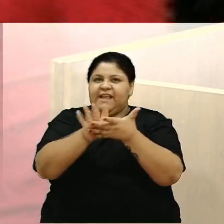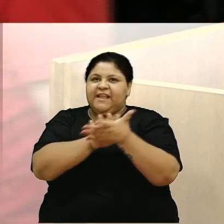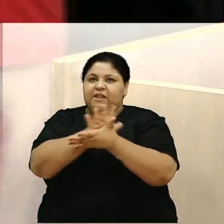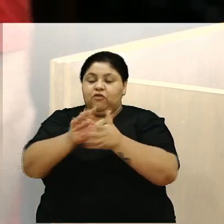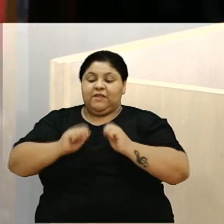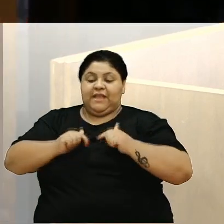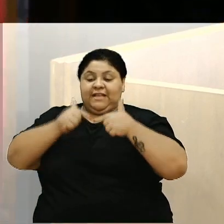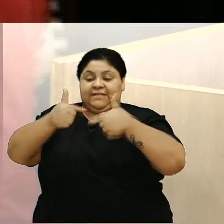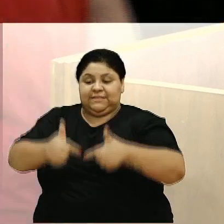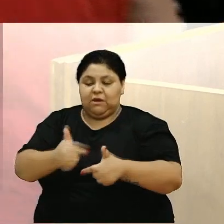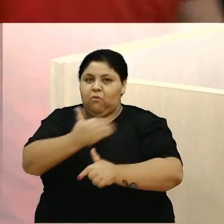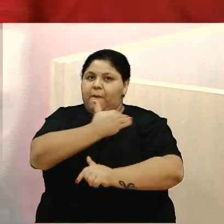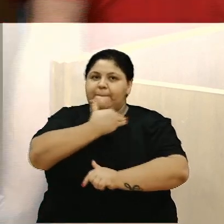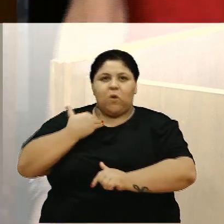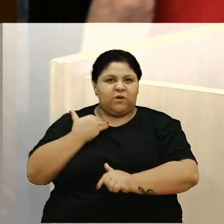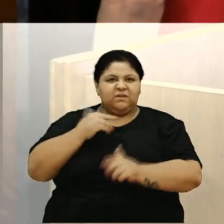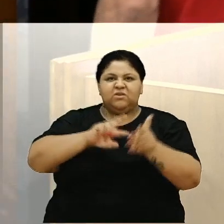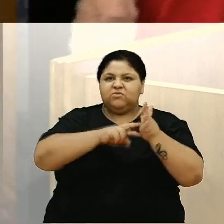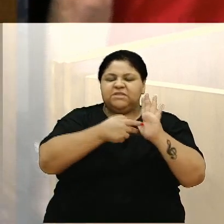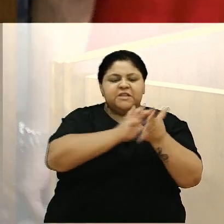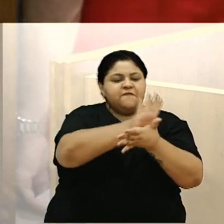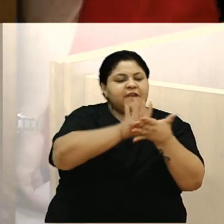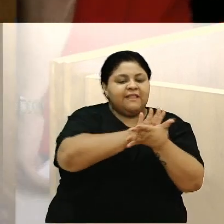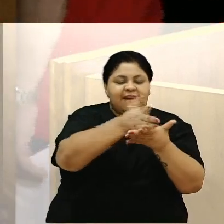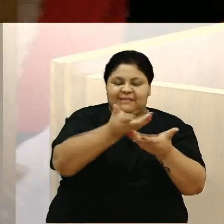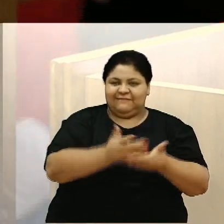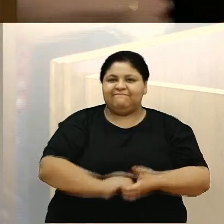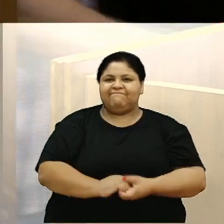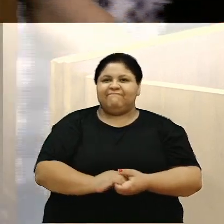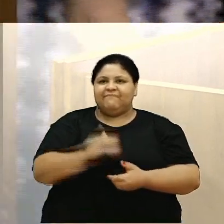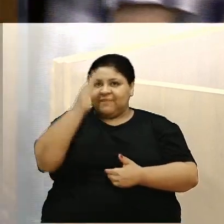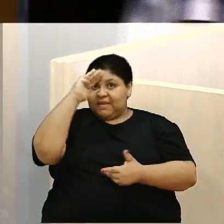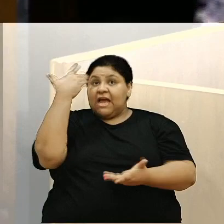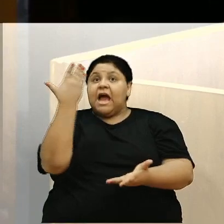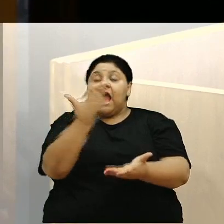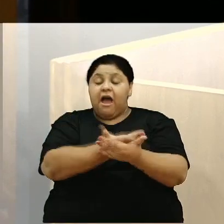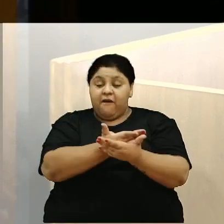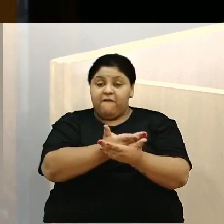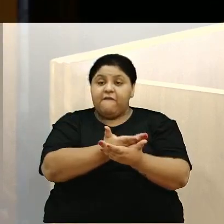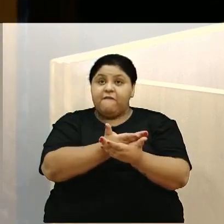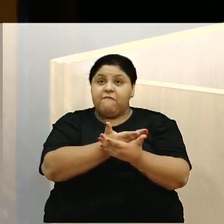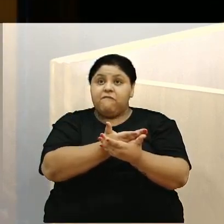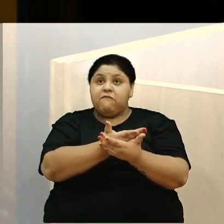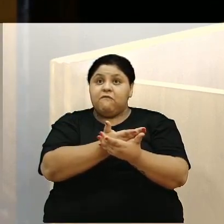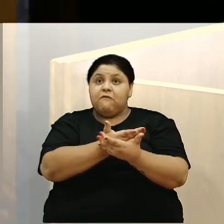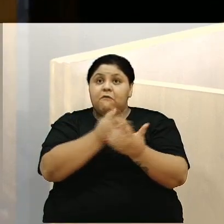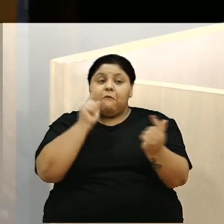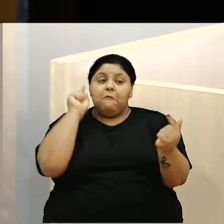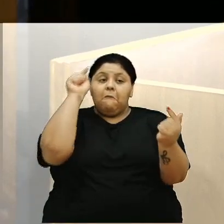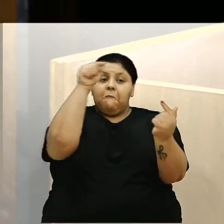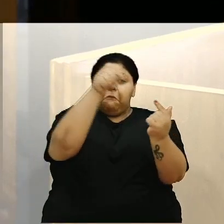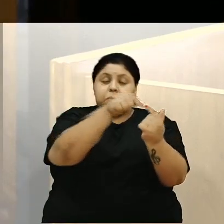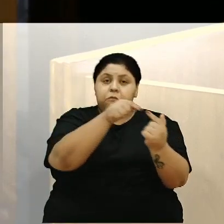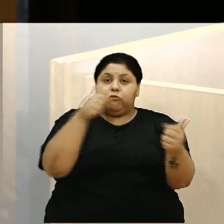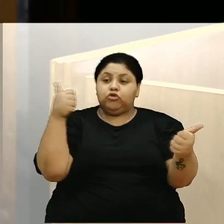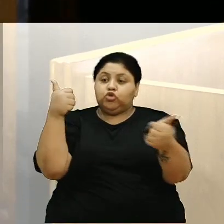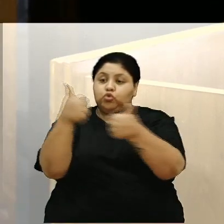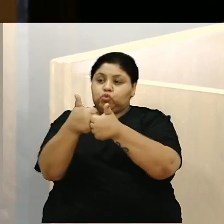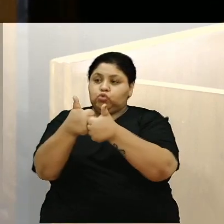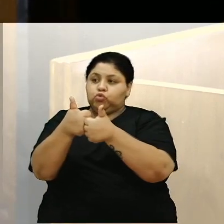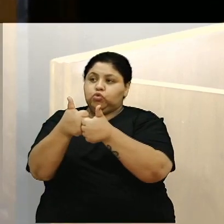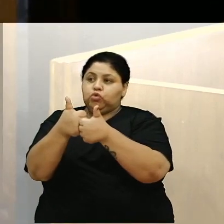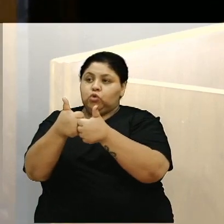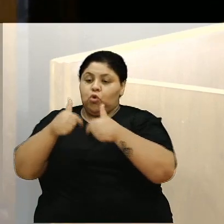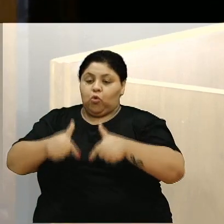fé alcança sua credibilidade diante de Deus e diante dos homens quando unida às obras.